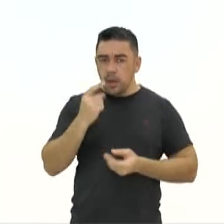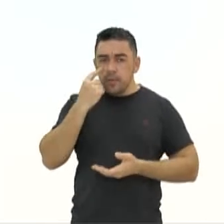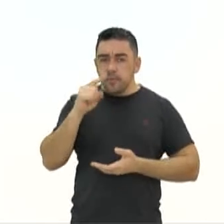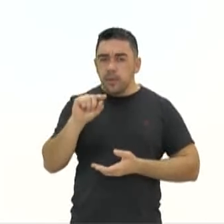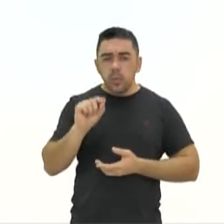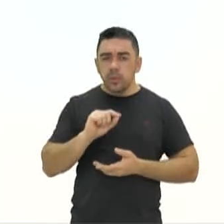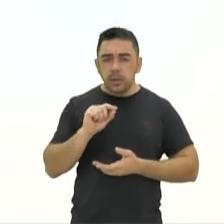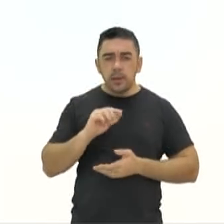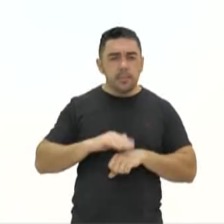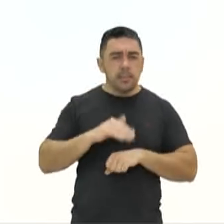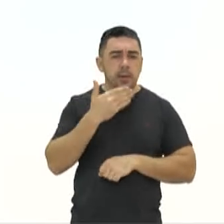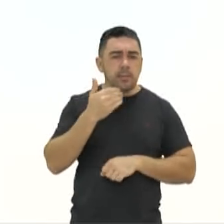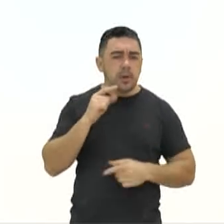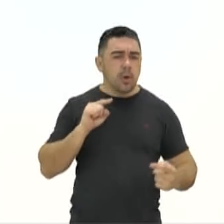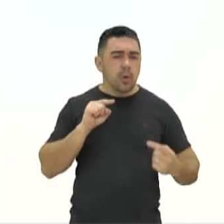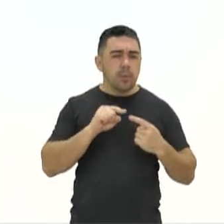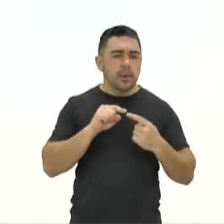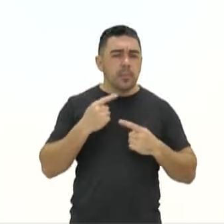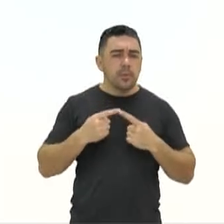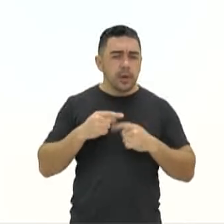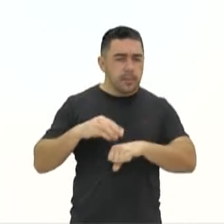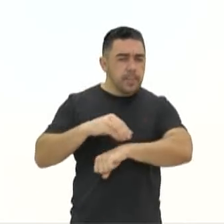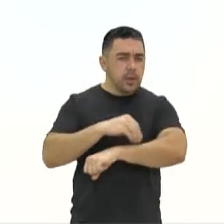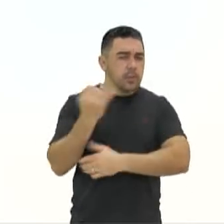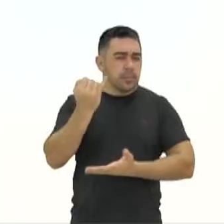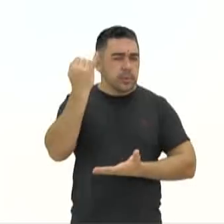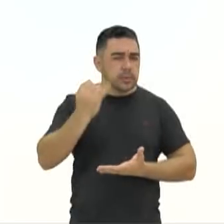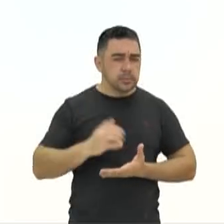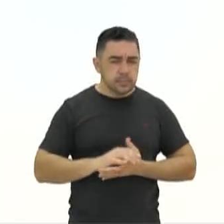mais sentido. Por que a perda de pelo foi importante?